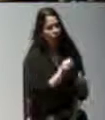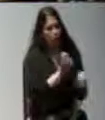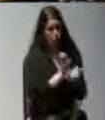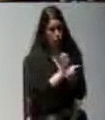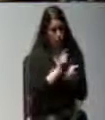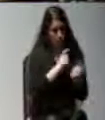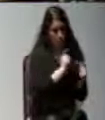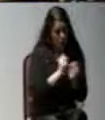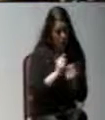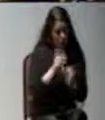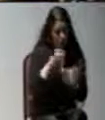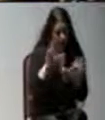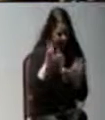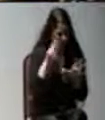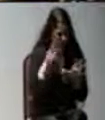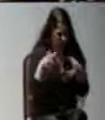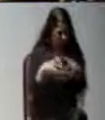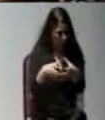precariedade humana.